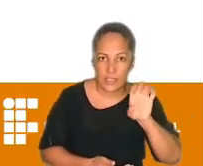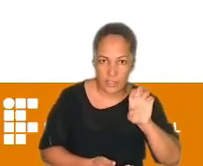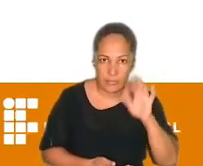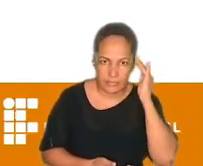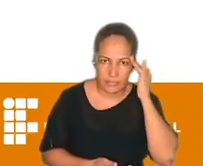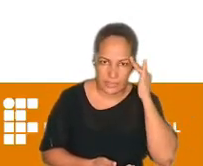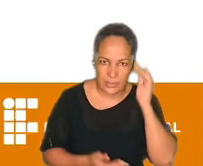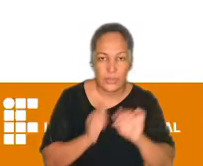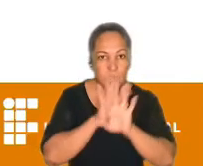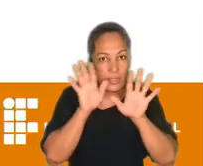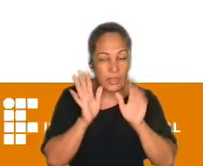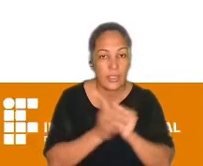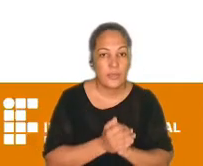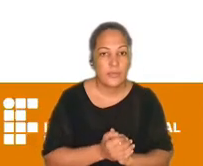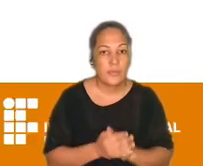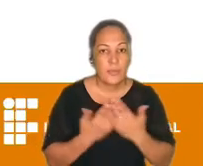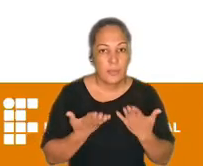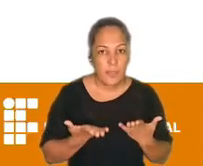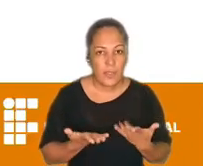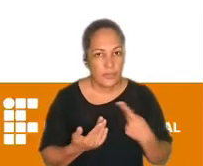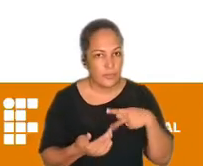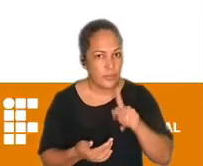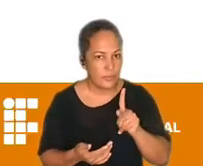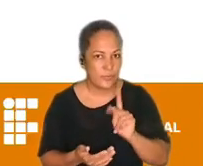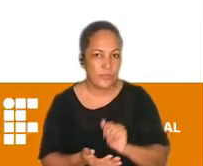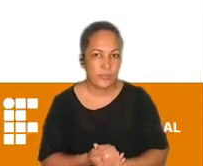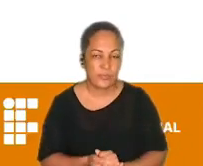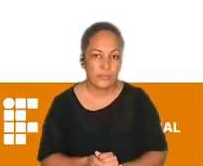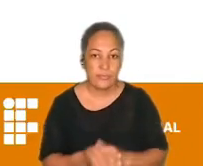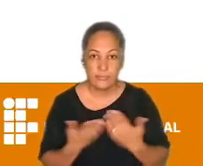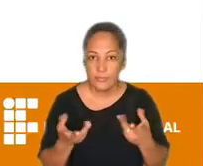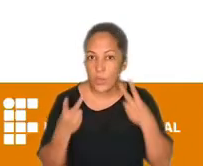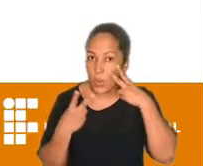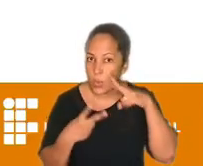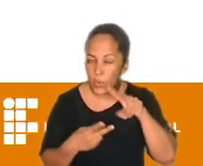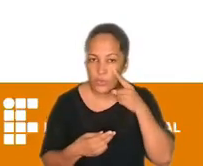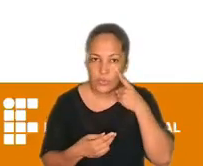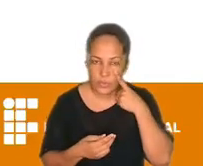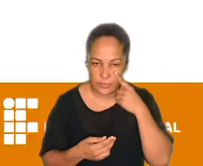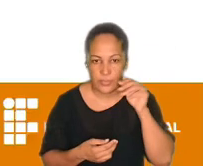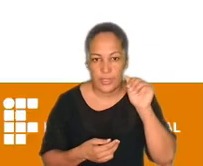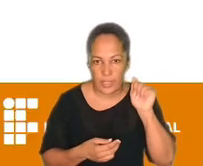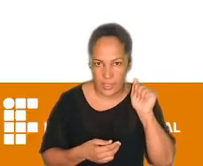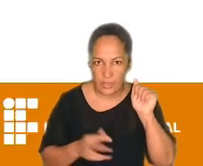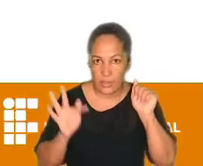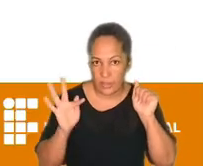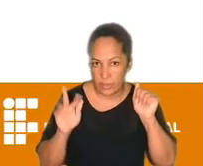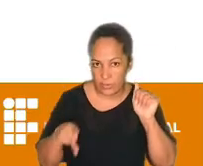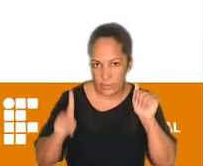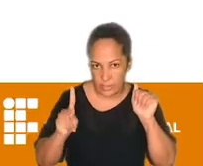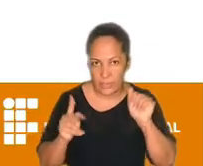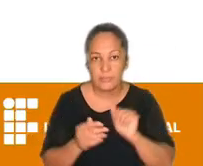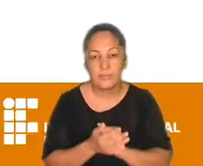não? Então, simbora. Então, olha só. Aqui, a FK, a foreign key, a